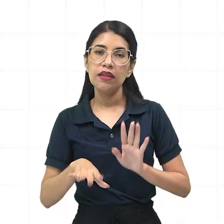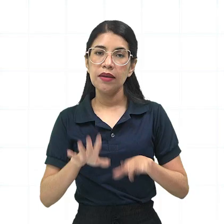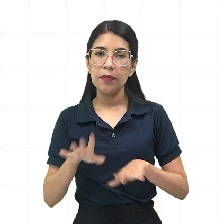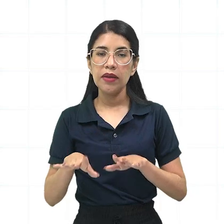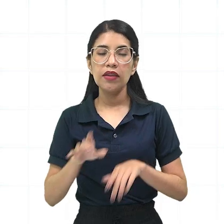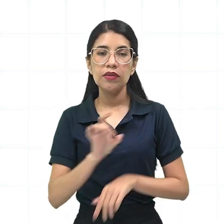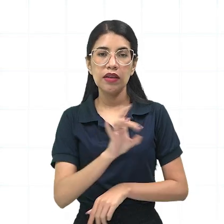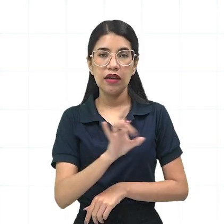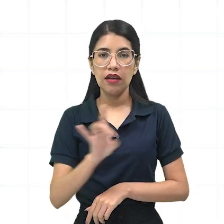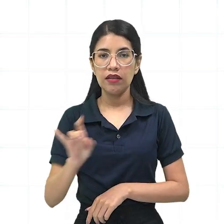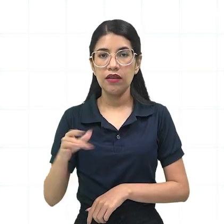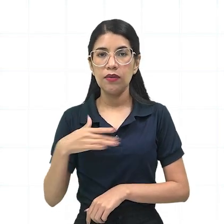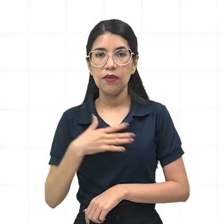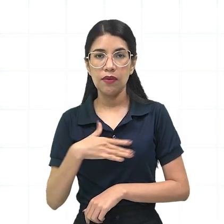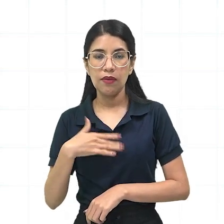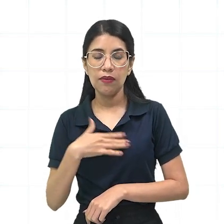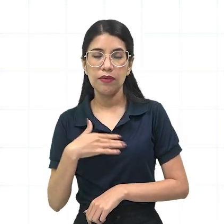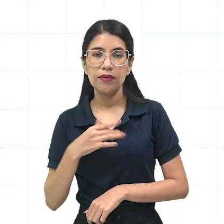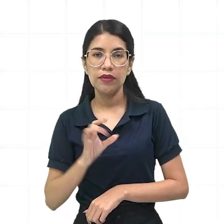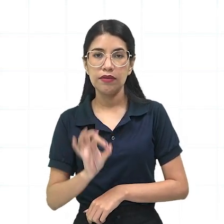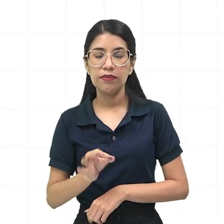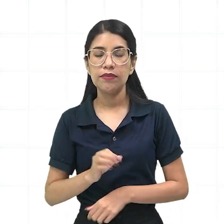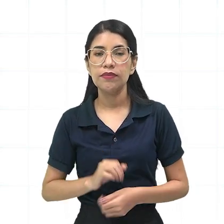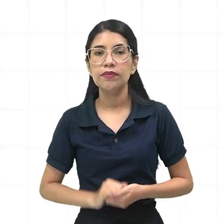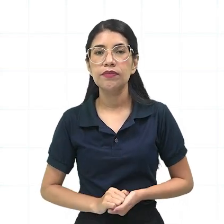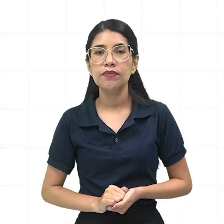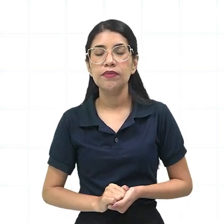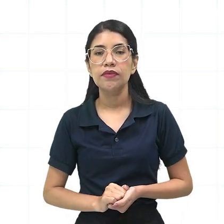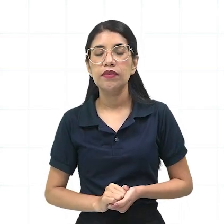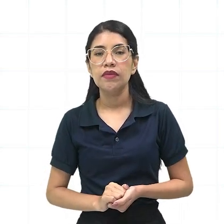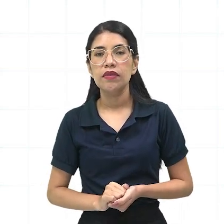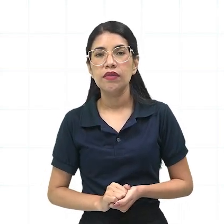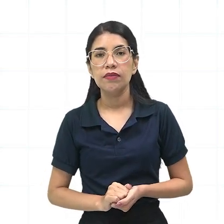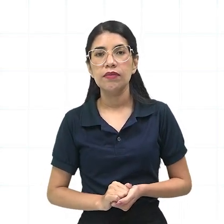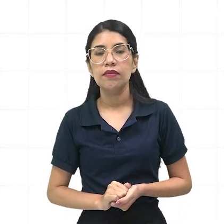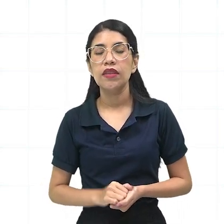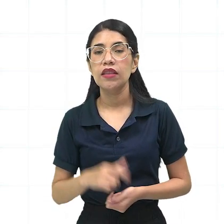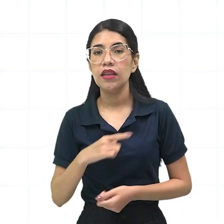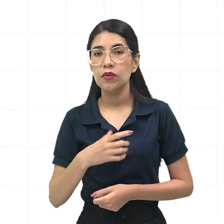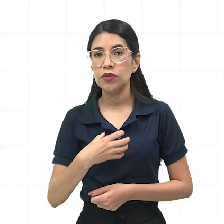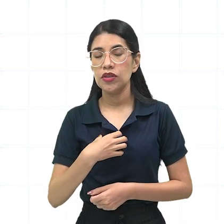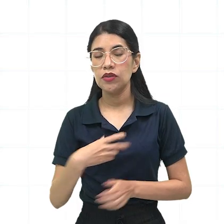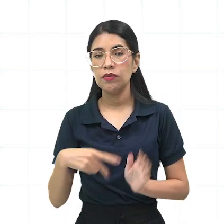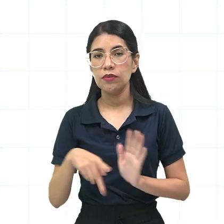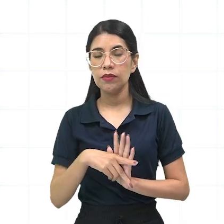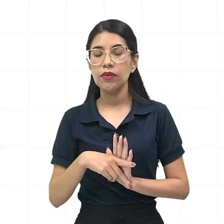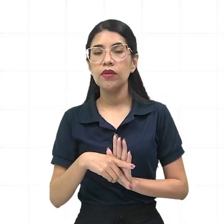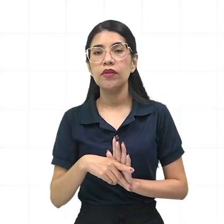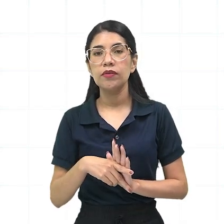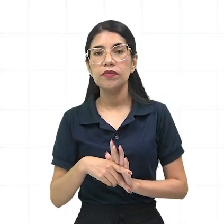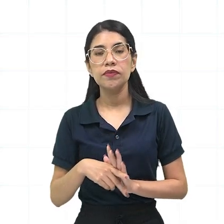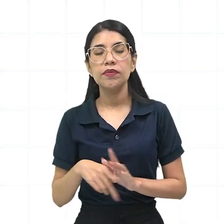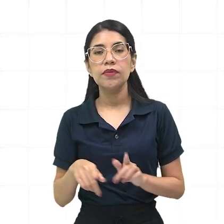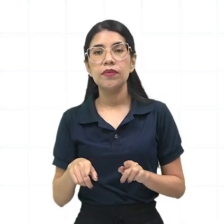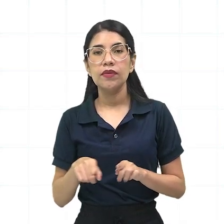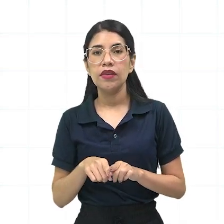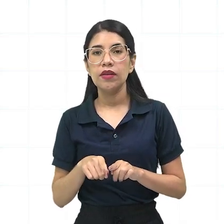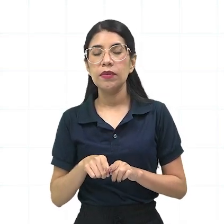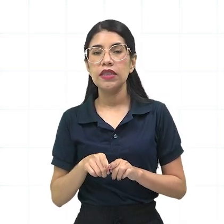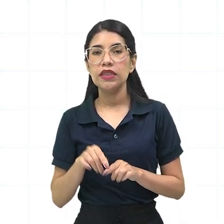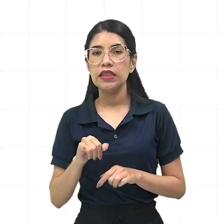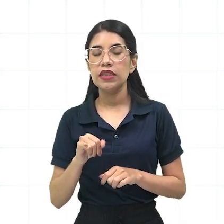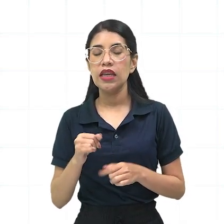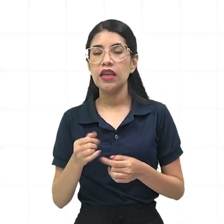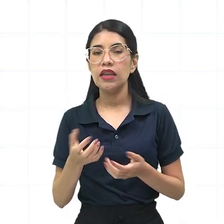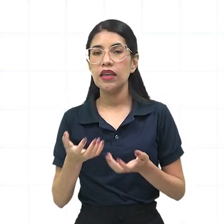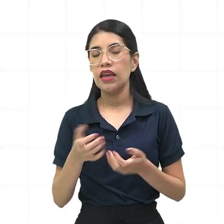puxando ali na corda, batendo na ponta do violão. Então, cada um tem o seu estilo, mesmo que todos decidam tocar